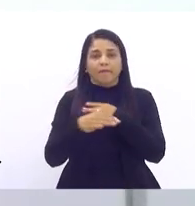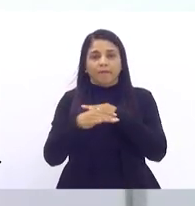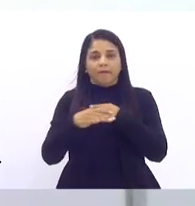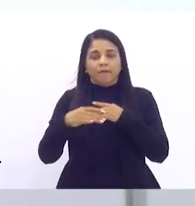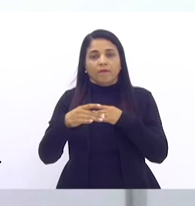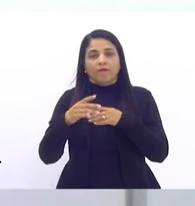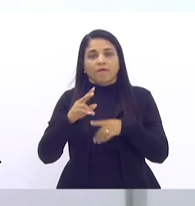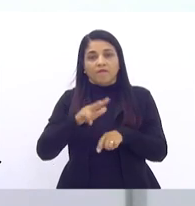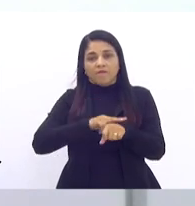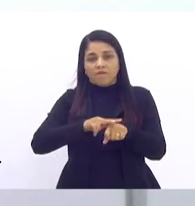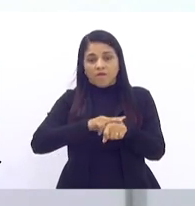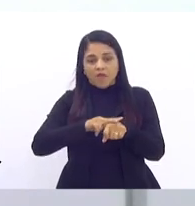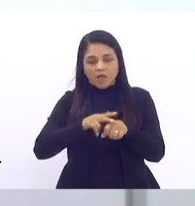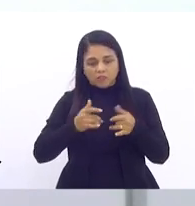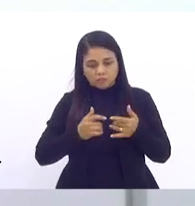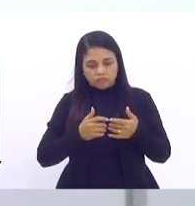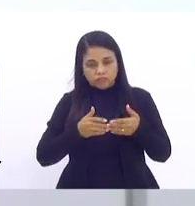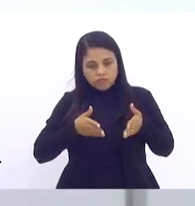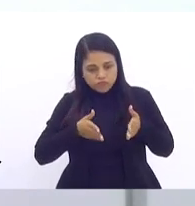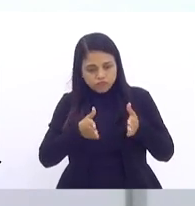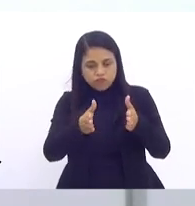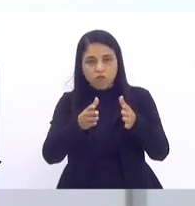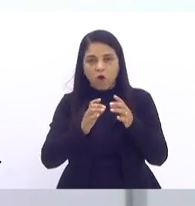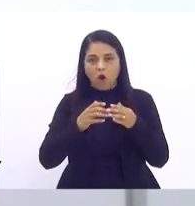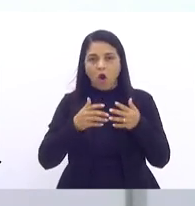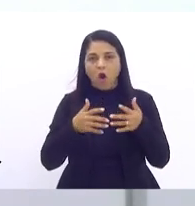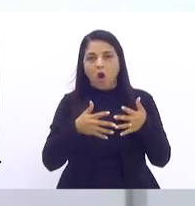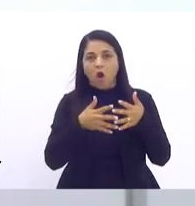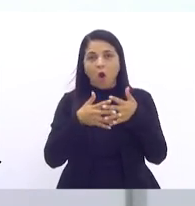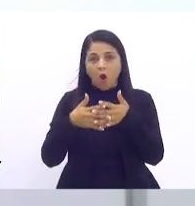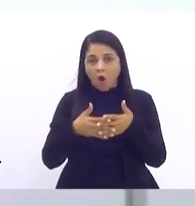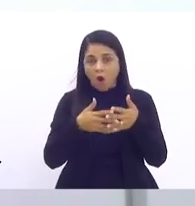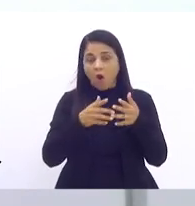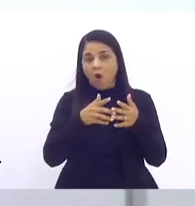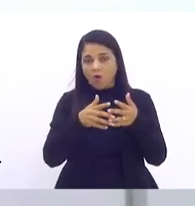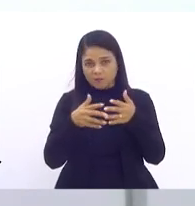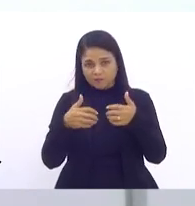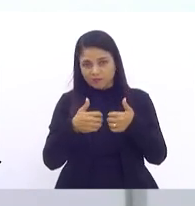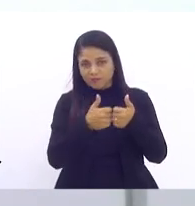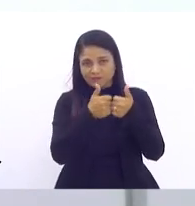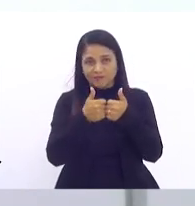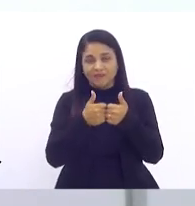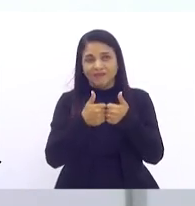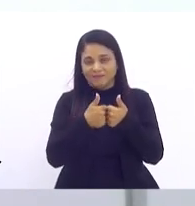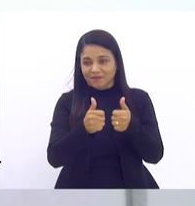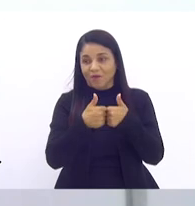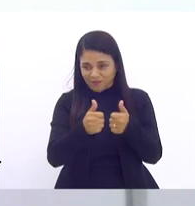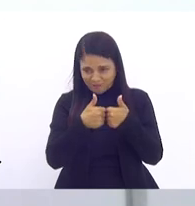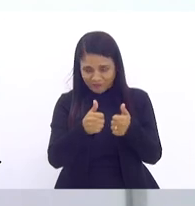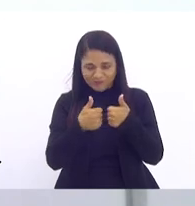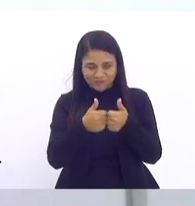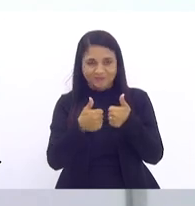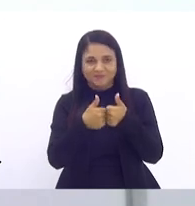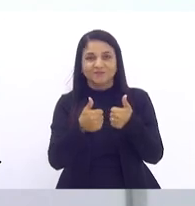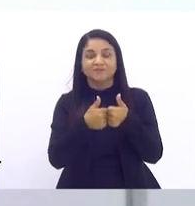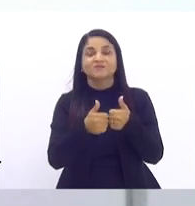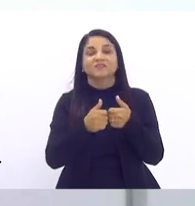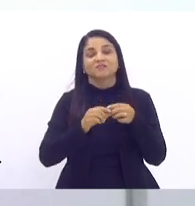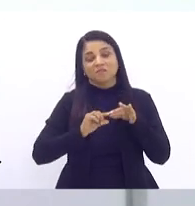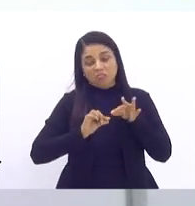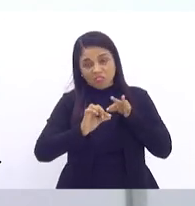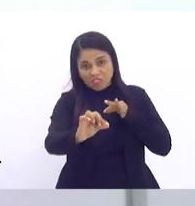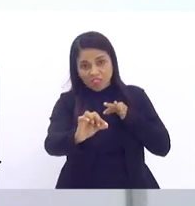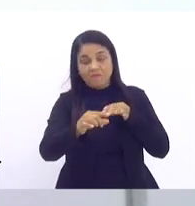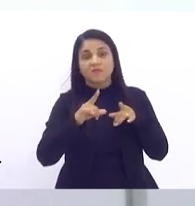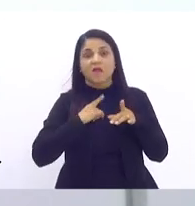exclusivo de ônibus e toda revitalização daquele eixo central da cidade de São Gonçalo São 16 km de extensão e